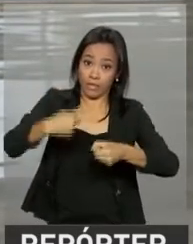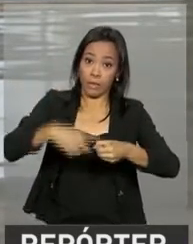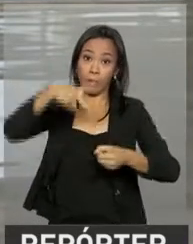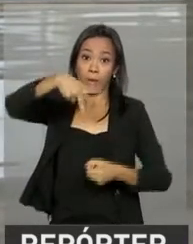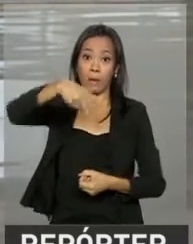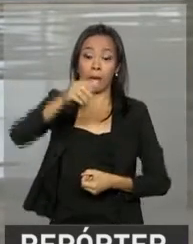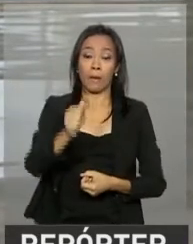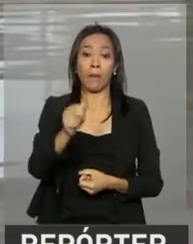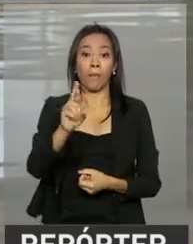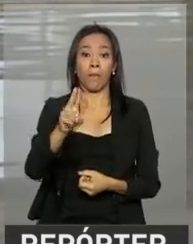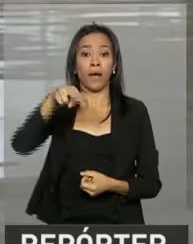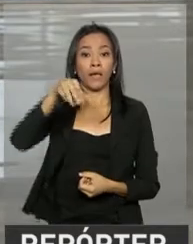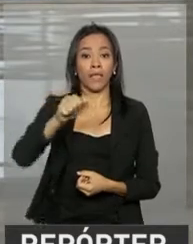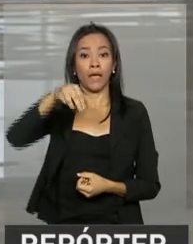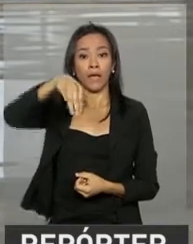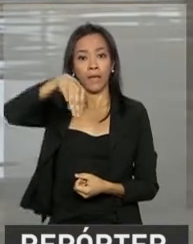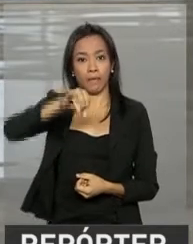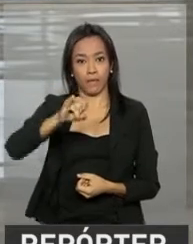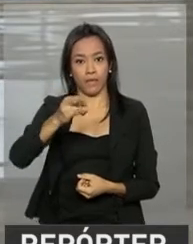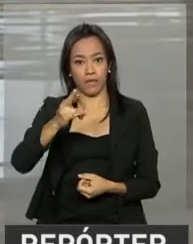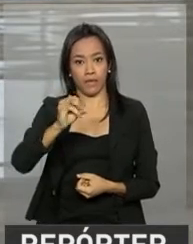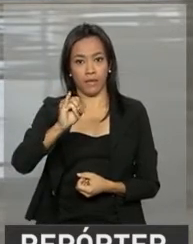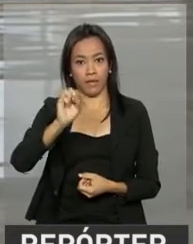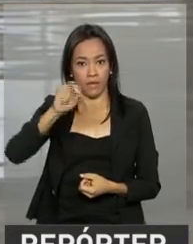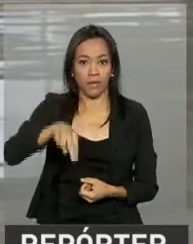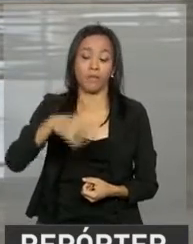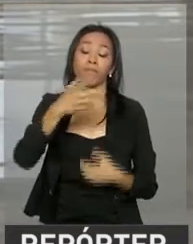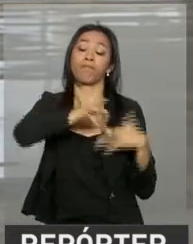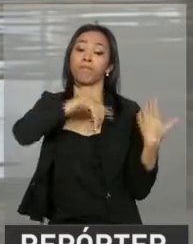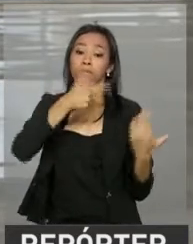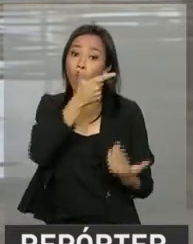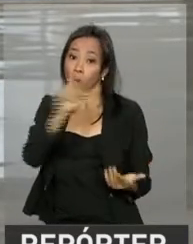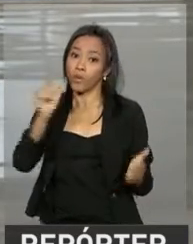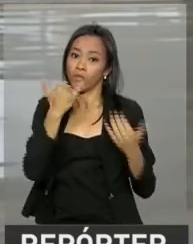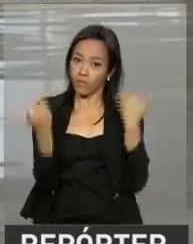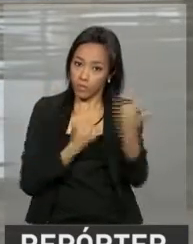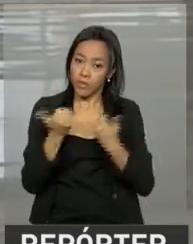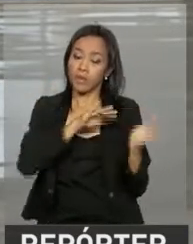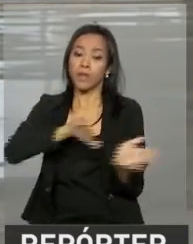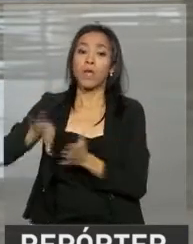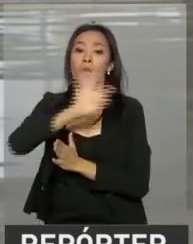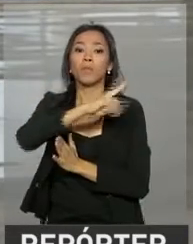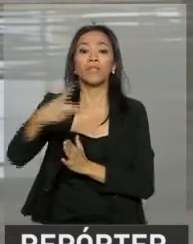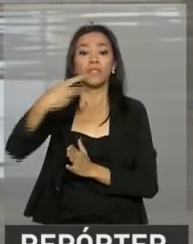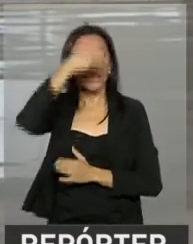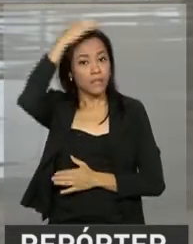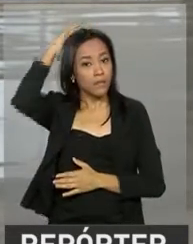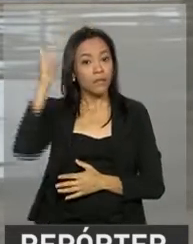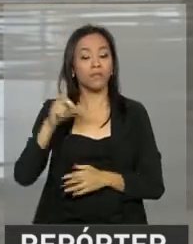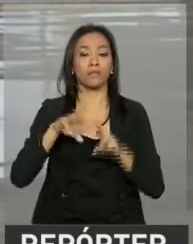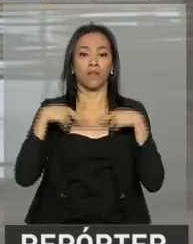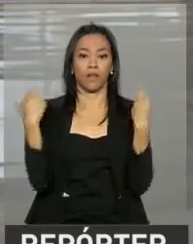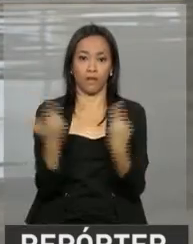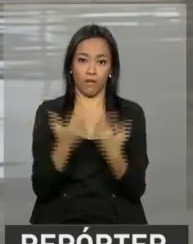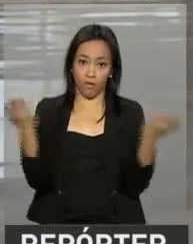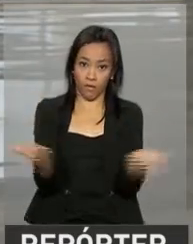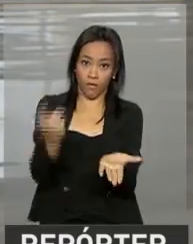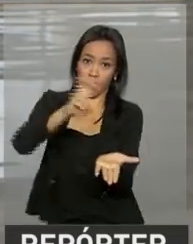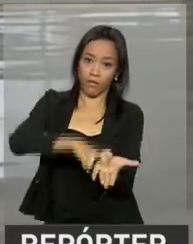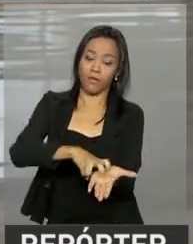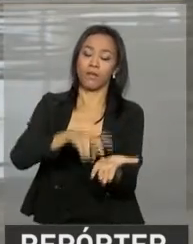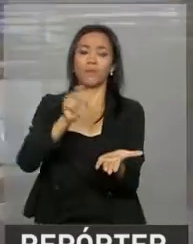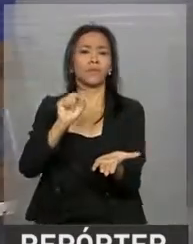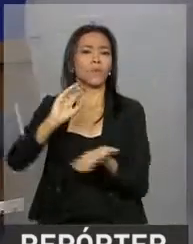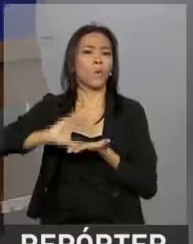natal e eleandro presidente em exercício michel temer se reuniu hoje pela manhã aqui no palácio do planalto com o